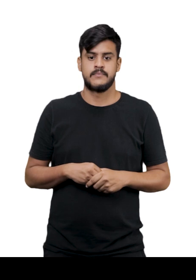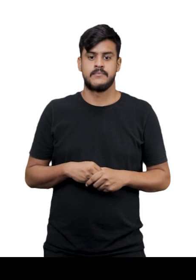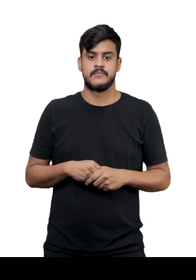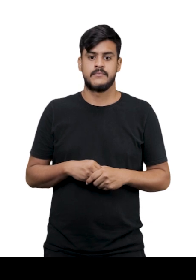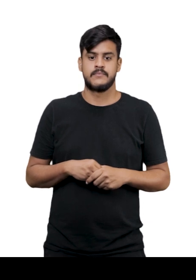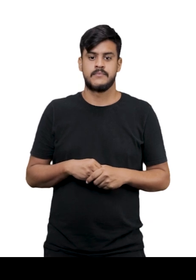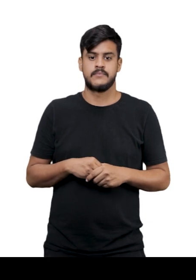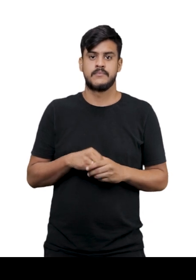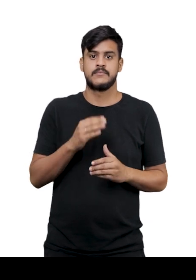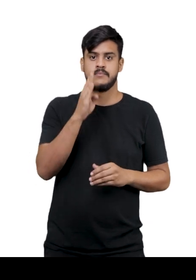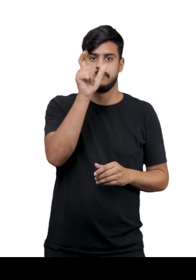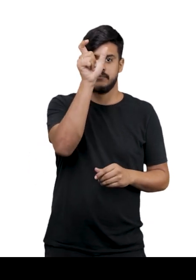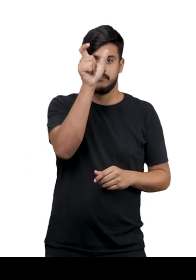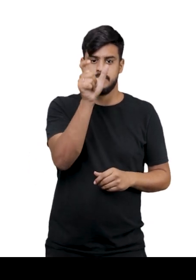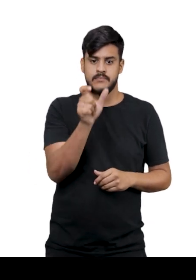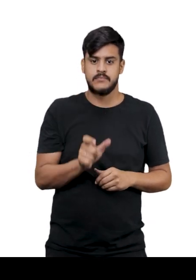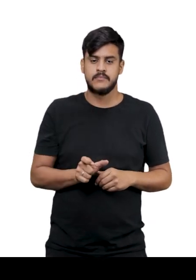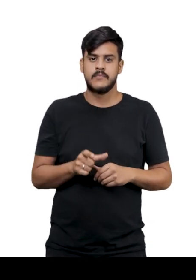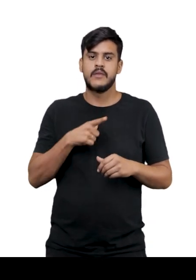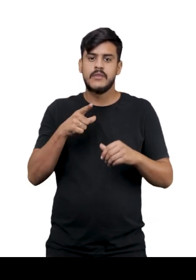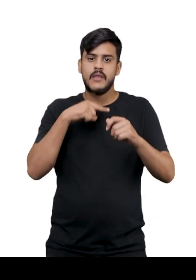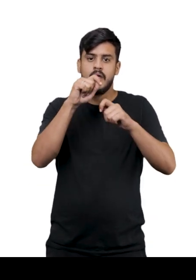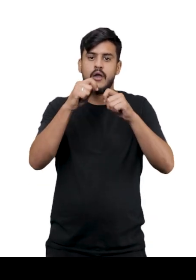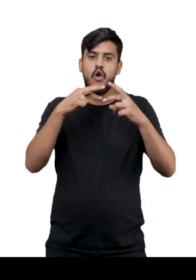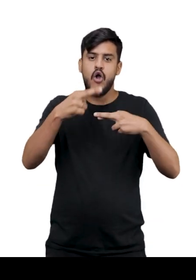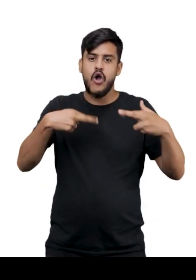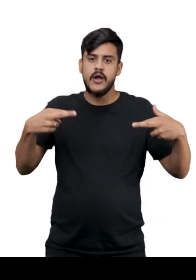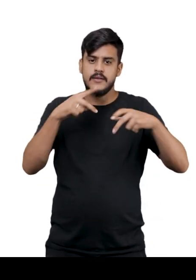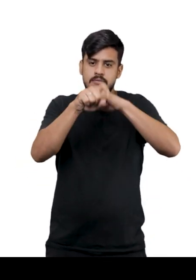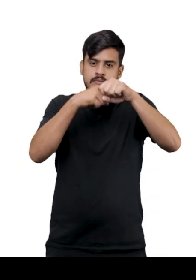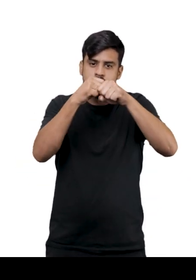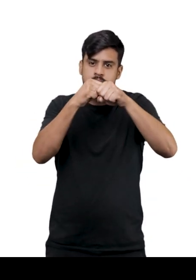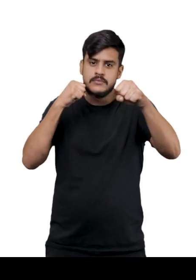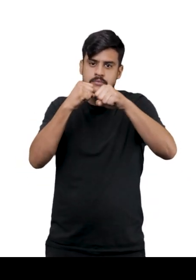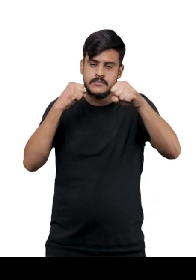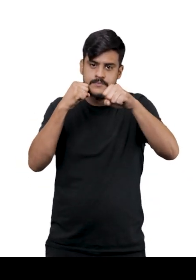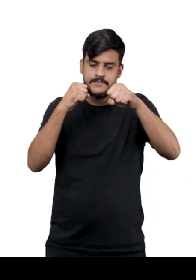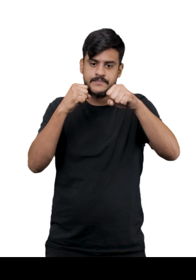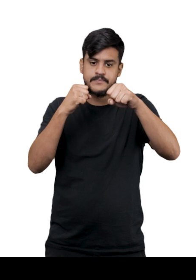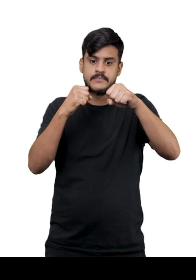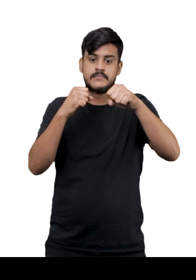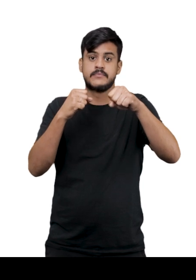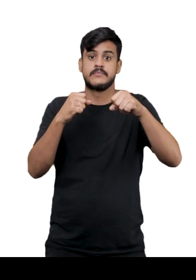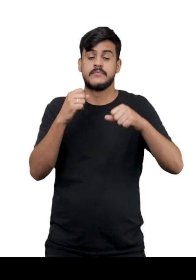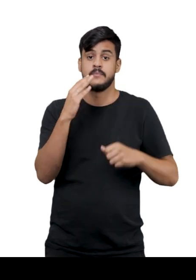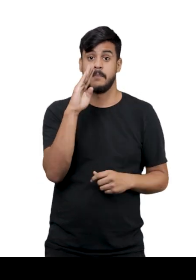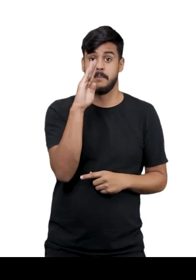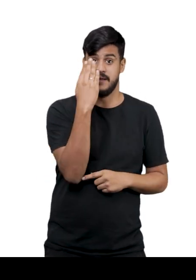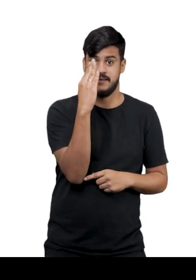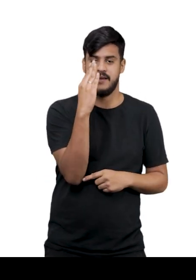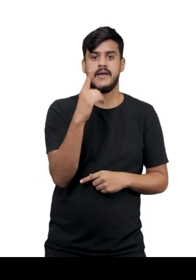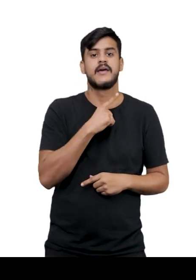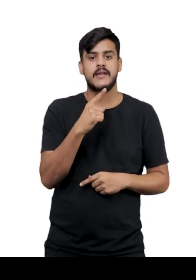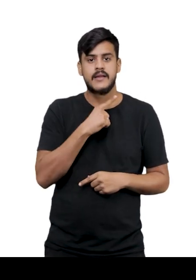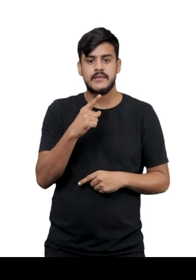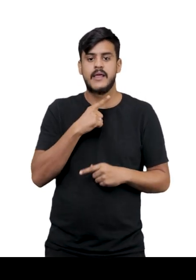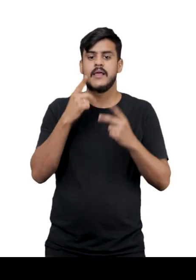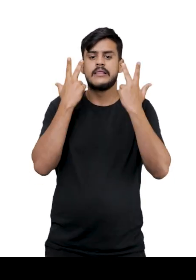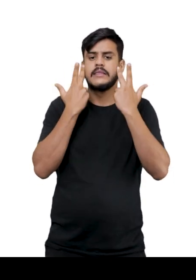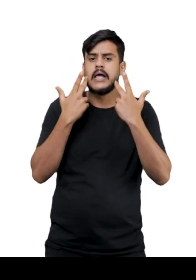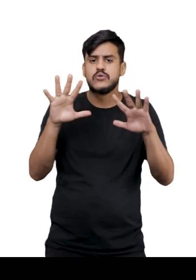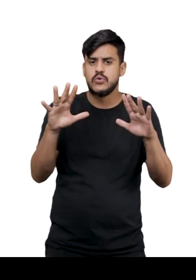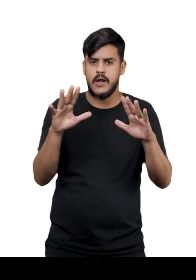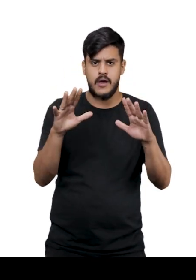Na porção central, a estrutura é amarrada com cordas fibrosas. A superfície da madeira exibe